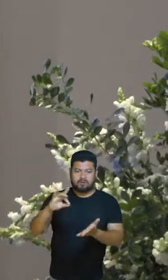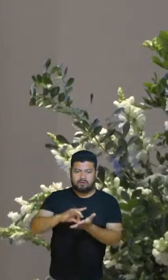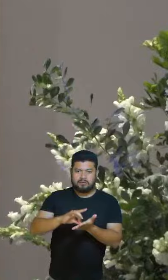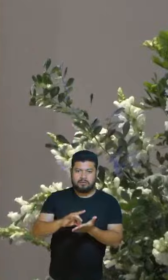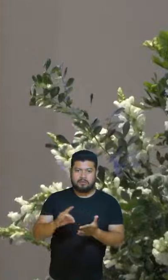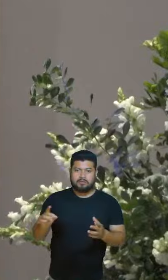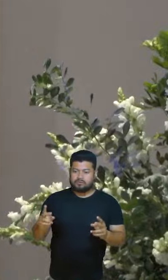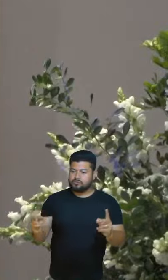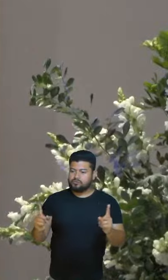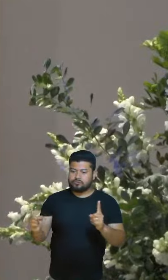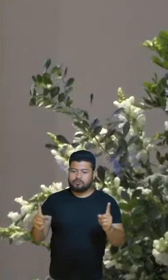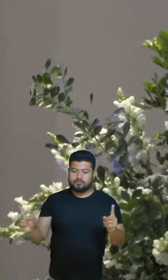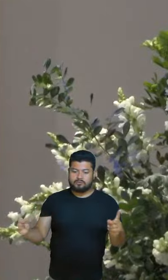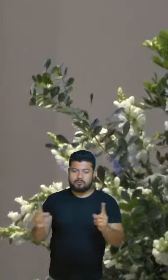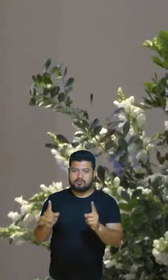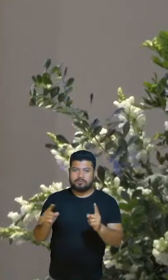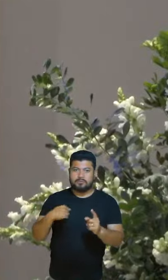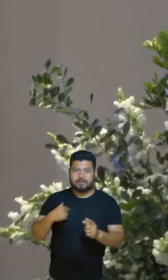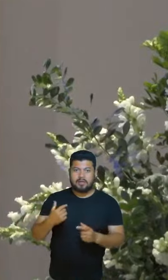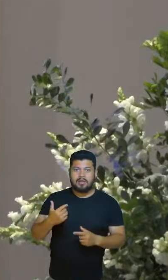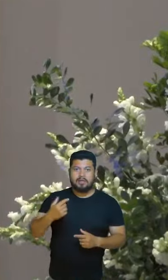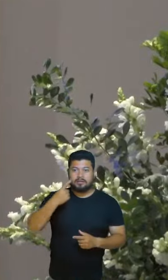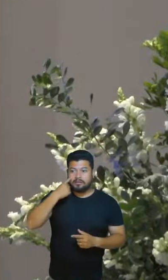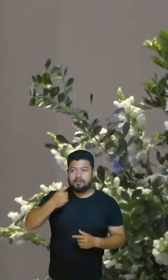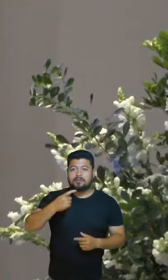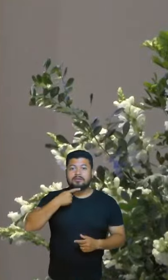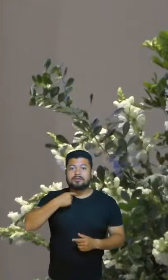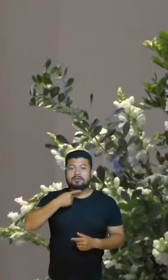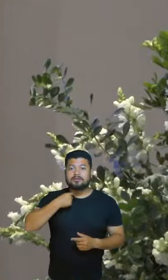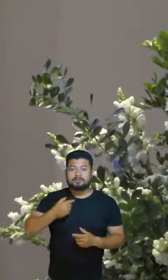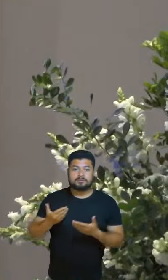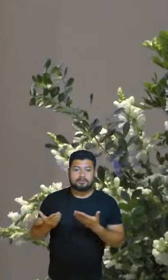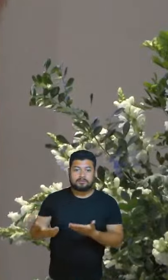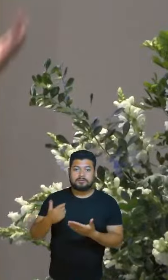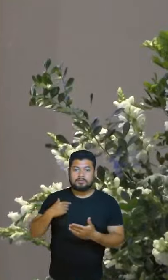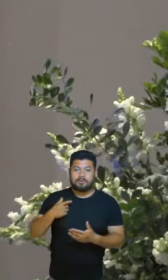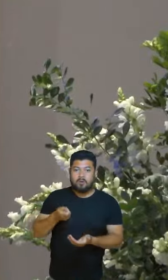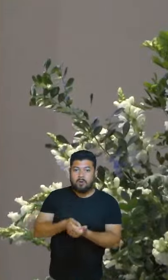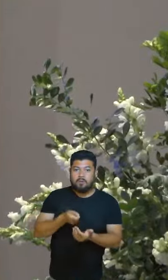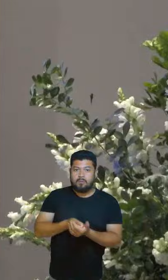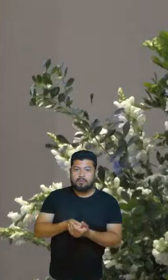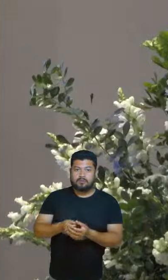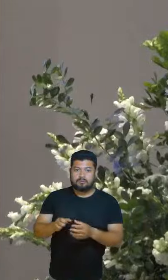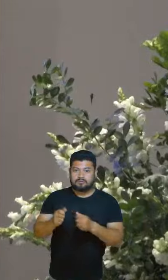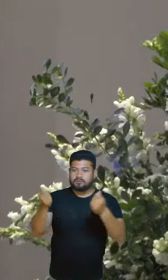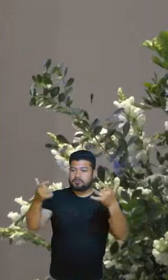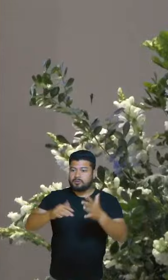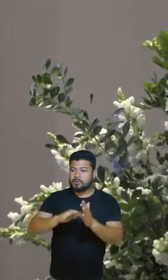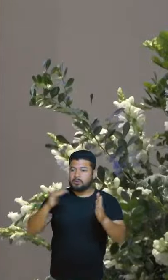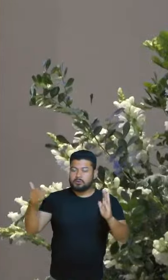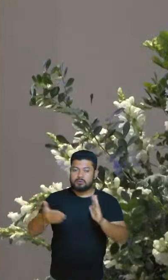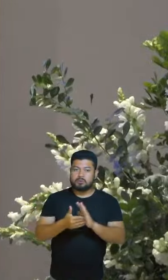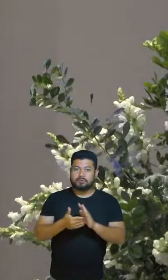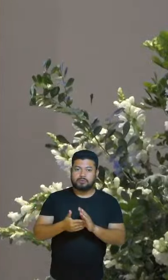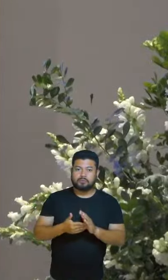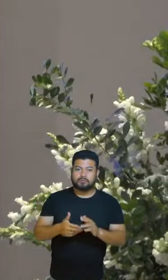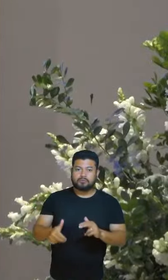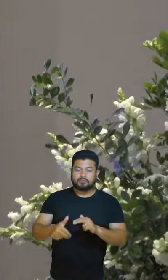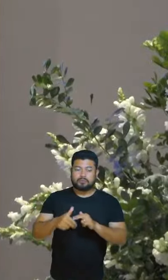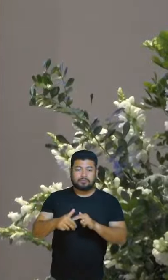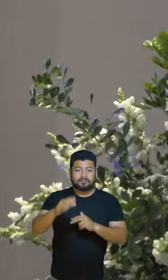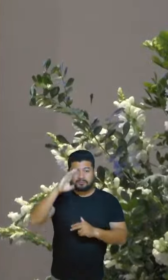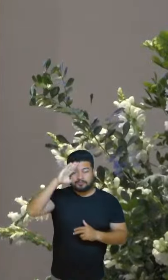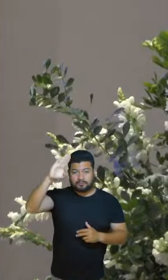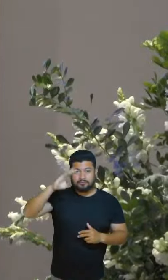recorte que te interessa você não tem a obrigação de fazer uma grande explanação principalmente na jurisdição ordinária a